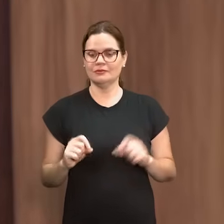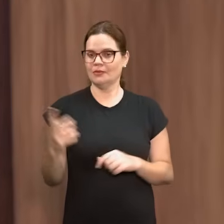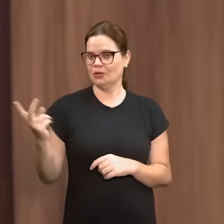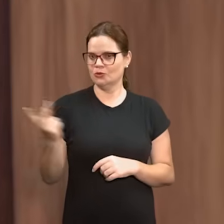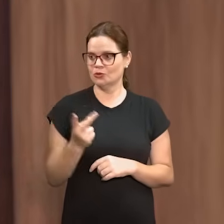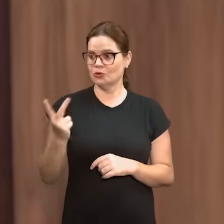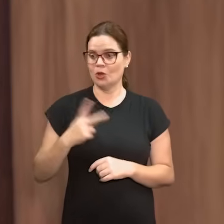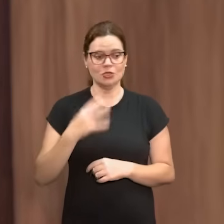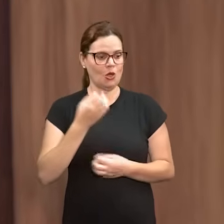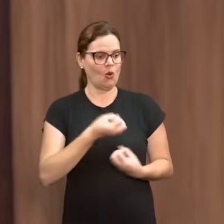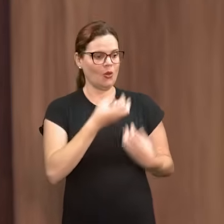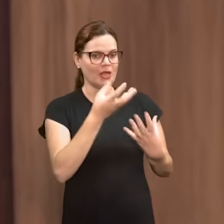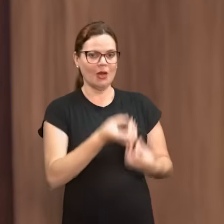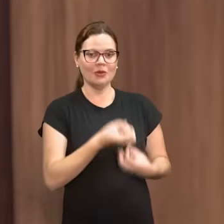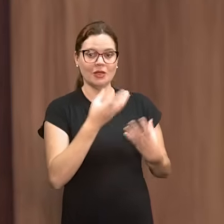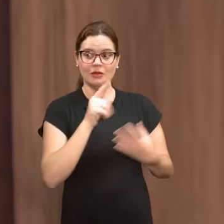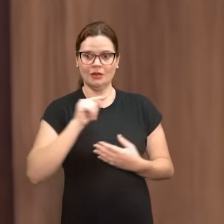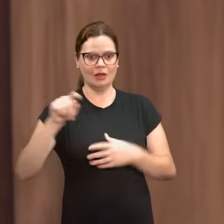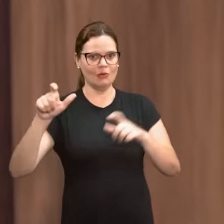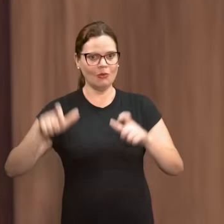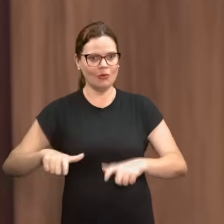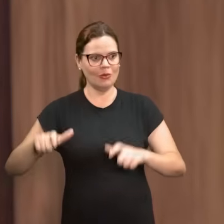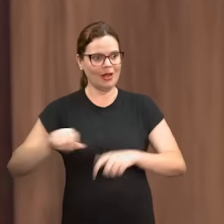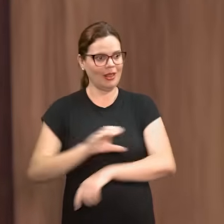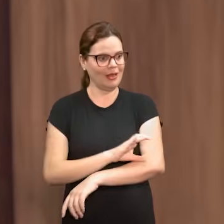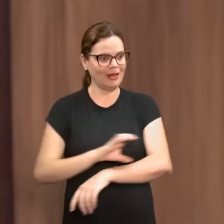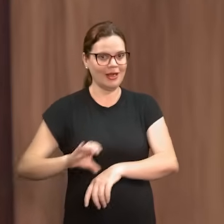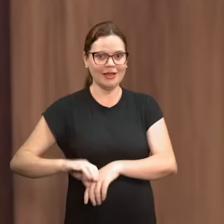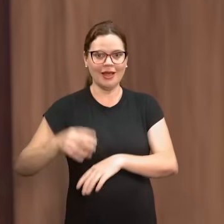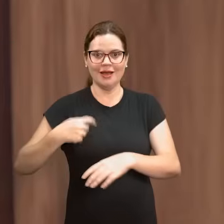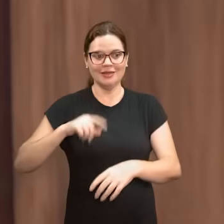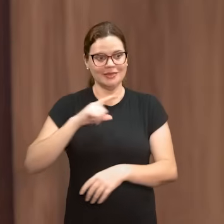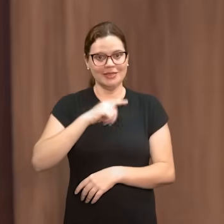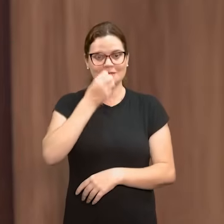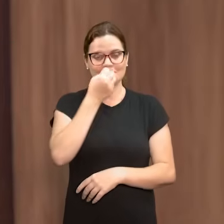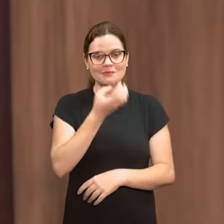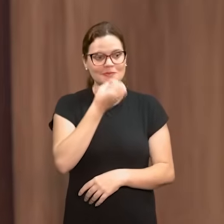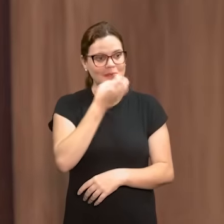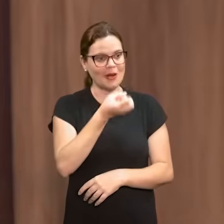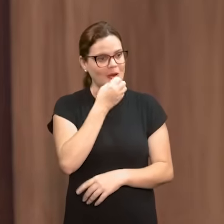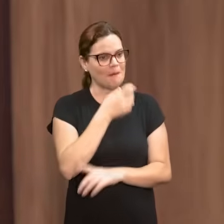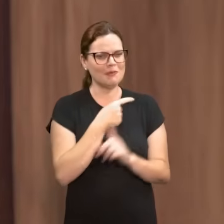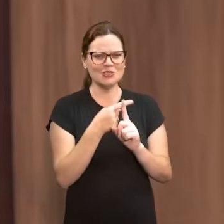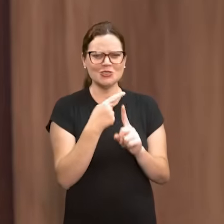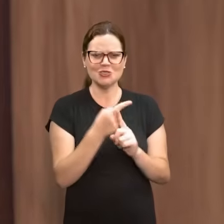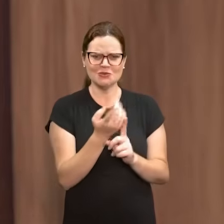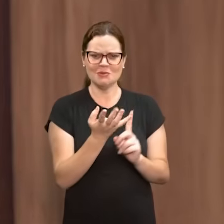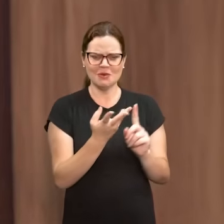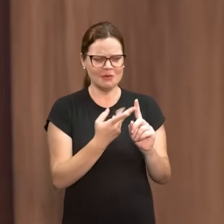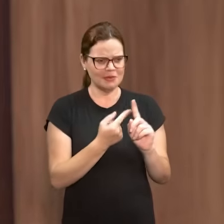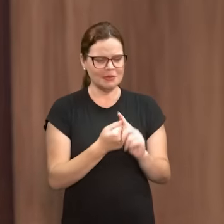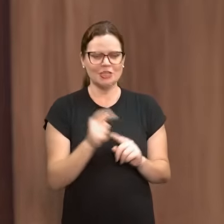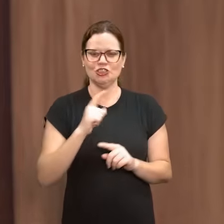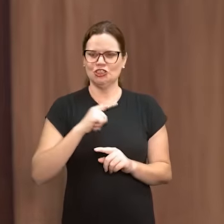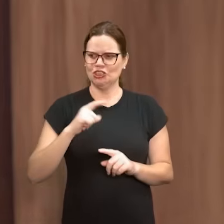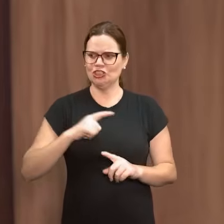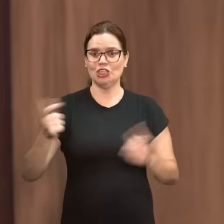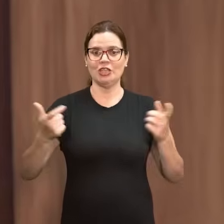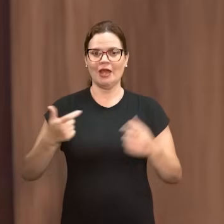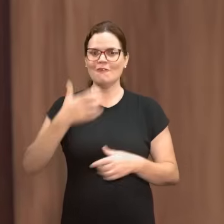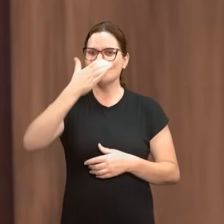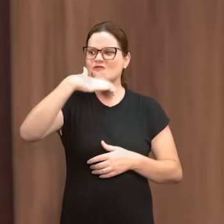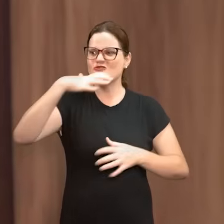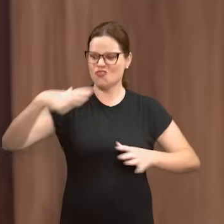voltaram contando que a terra que eles foram espiar era uma terra que tinha, assim, frutas